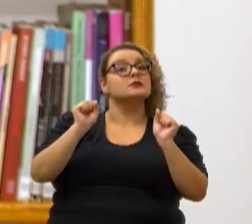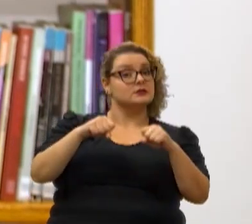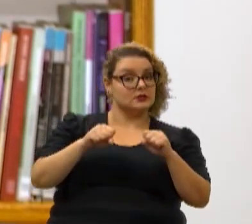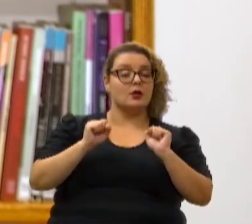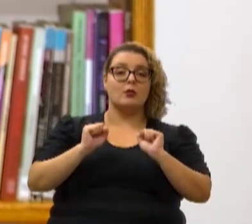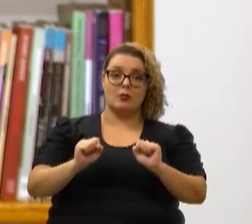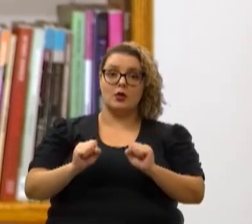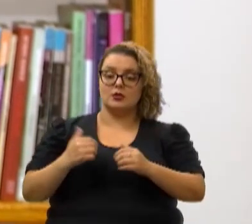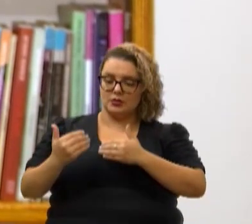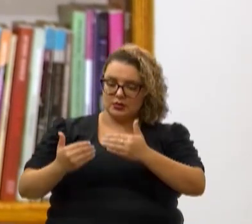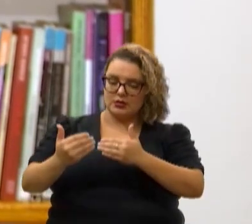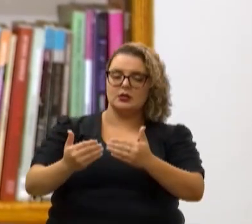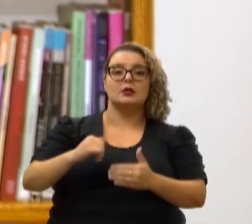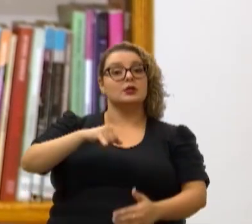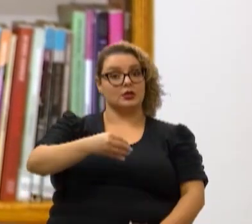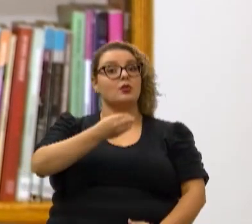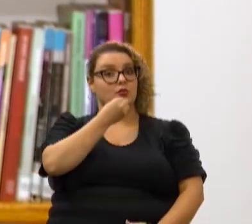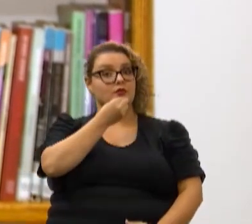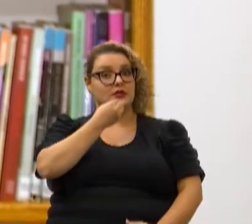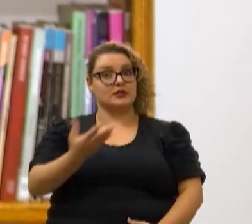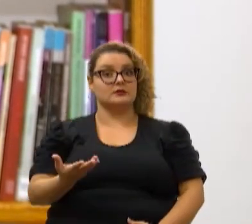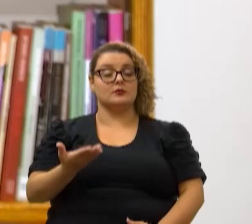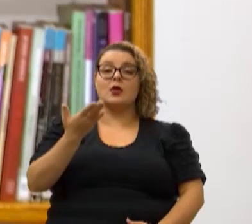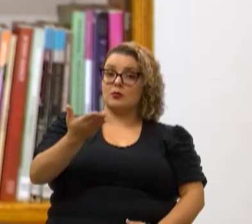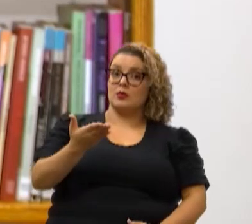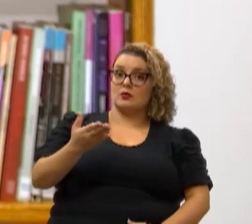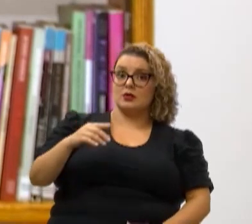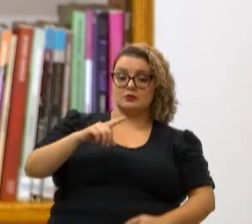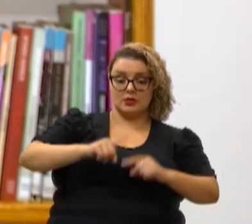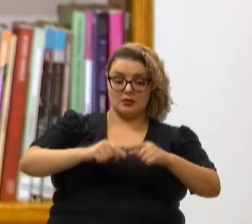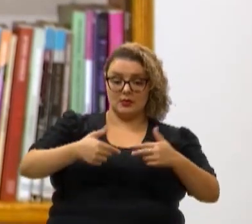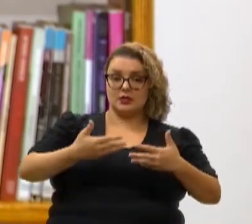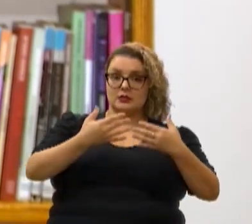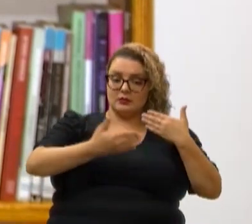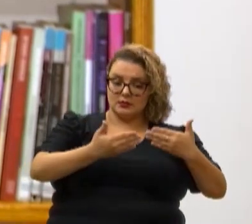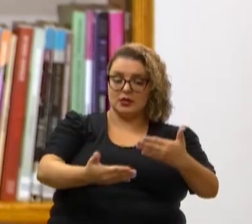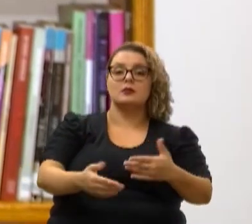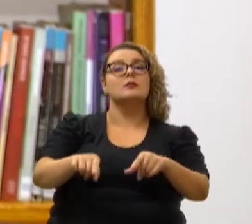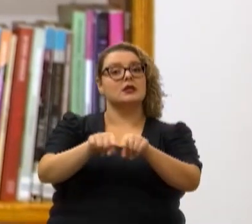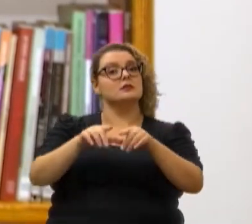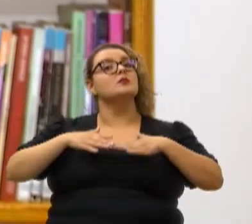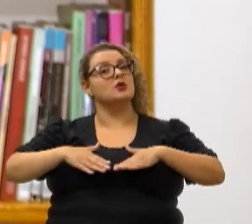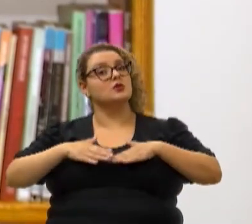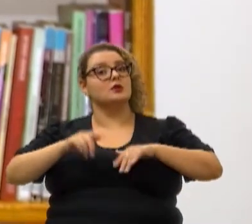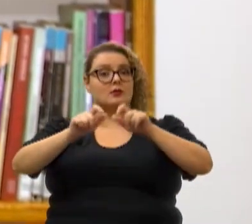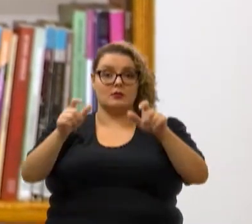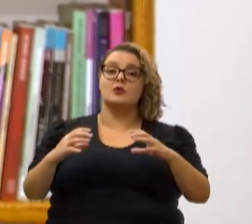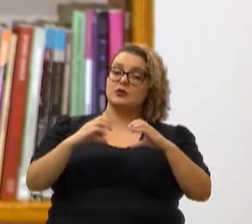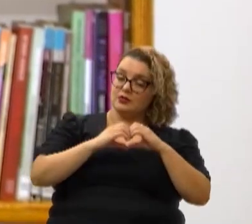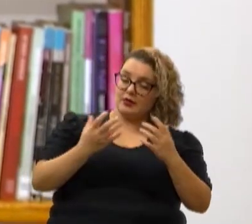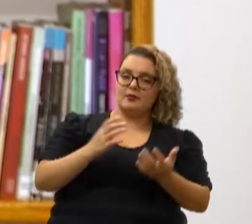sim, possa ser seguida e aproveitada. Para você colocar essa matéria em dia, mas também para você descansar com as pessoas que